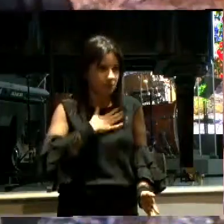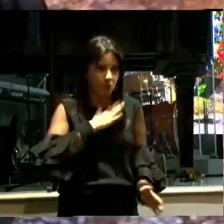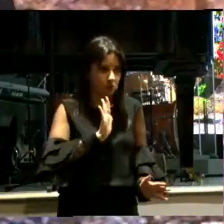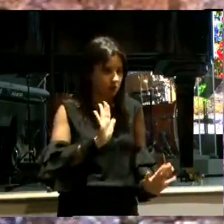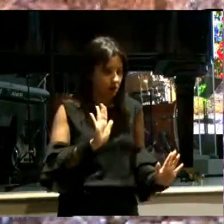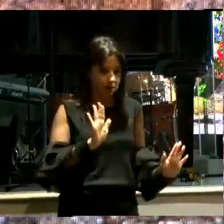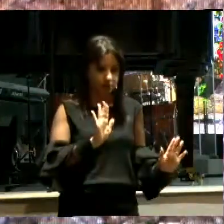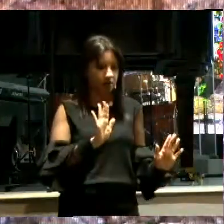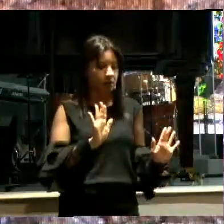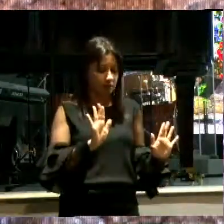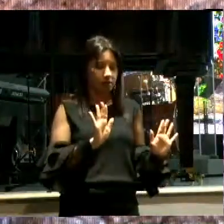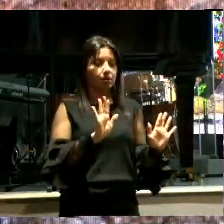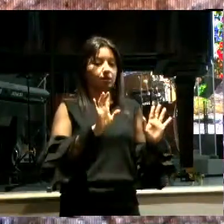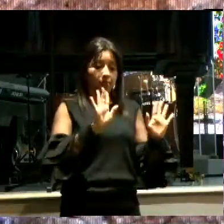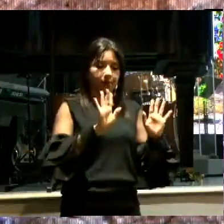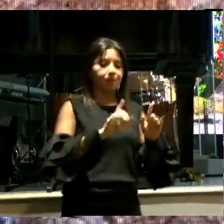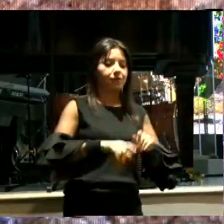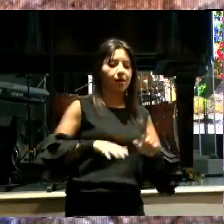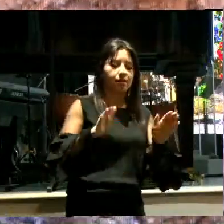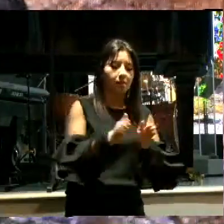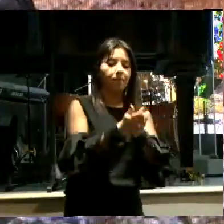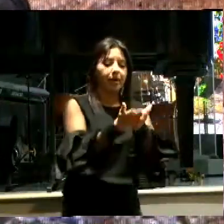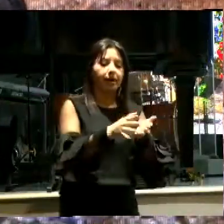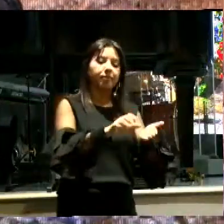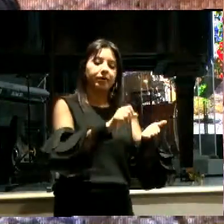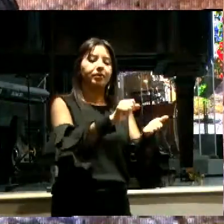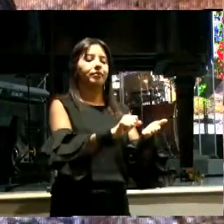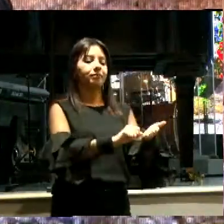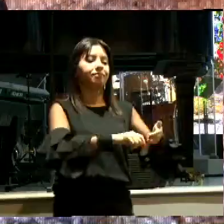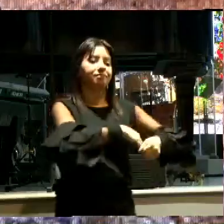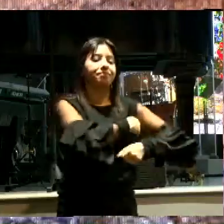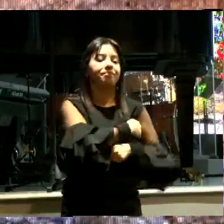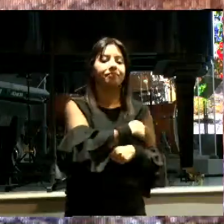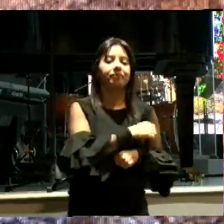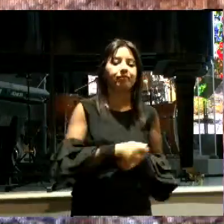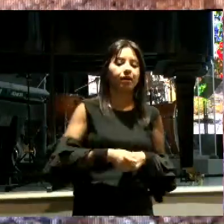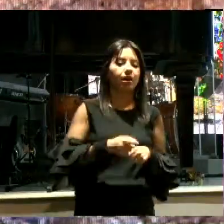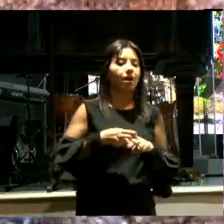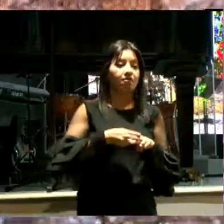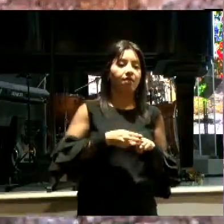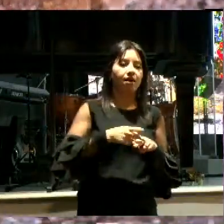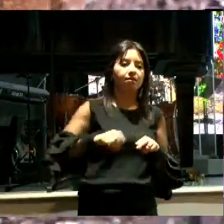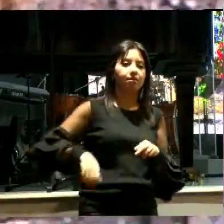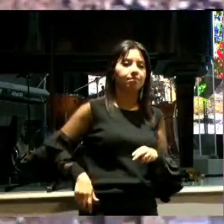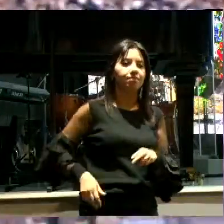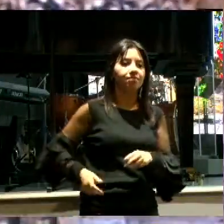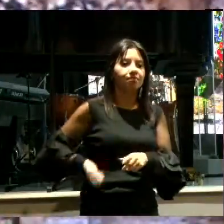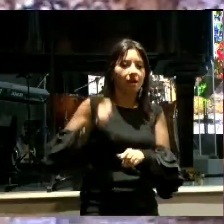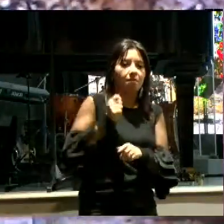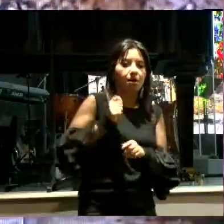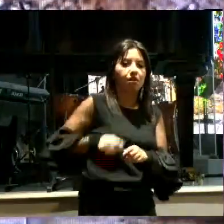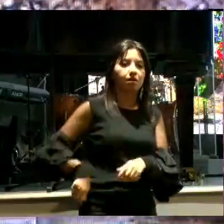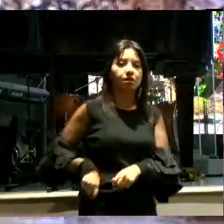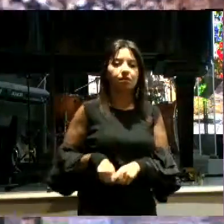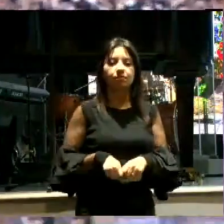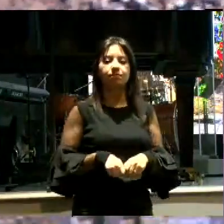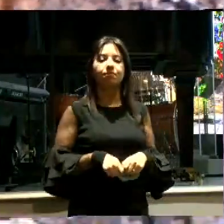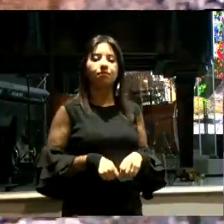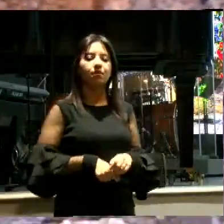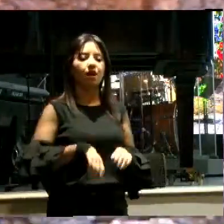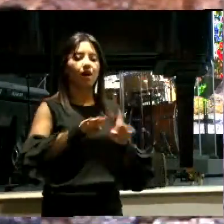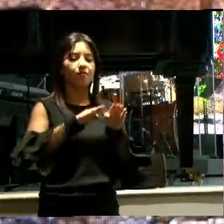Então, cheguei lá, mas nunca fui barraqueira. Isso aí ninguém pode botar na minha conta. Cheguei lá, estava o balcão